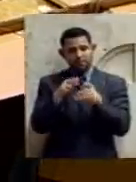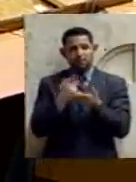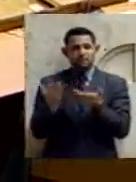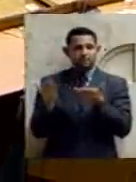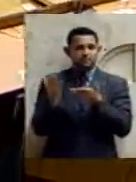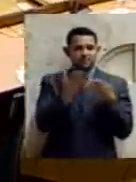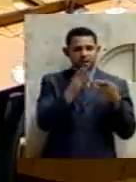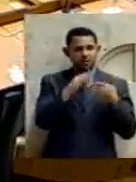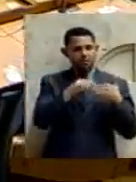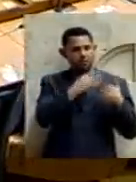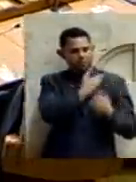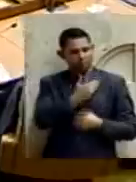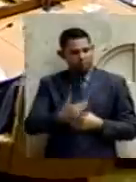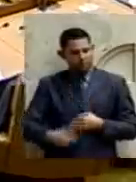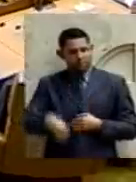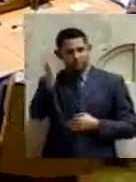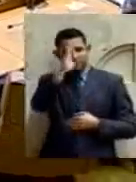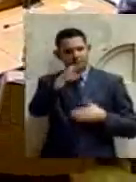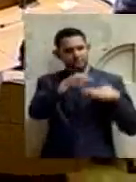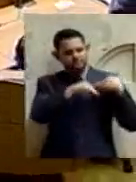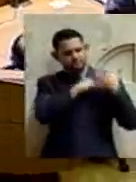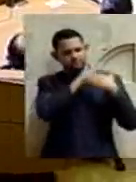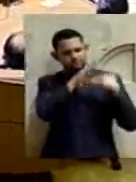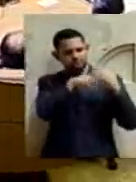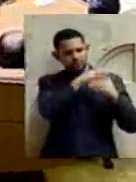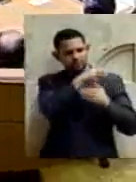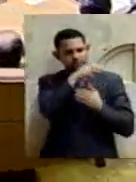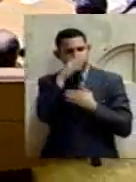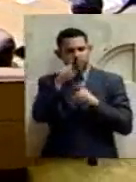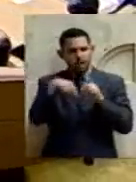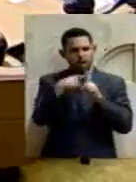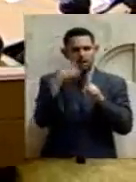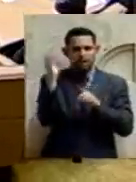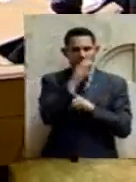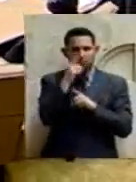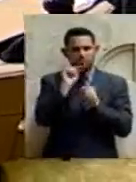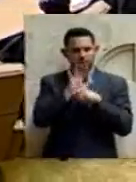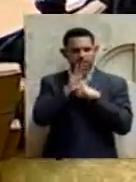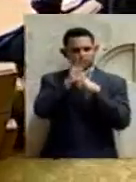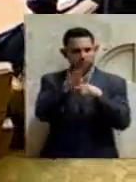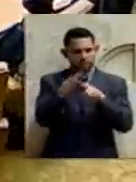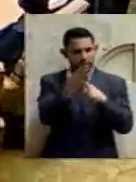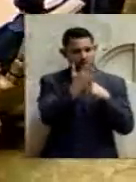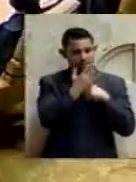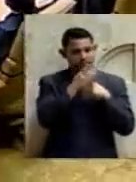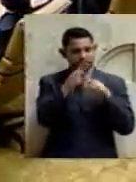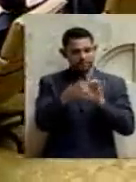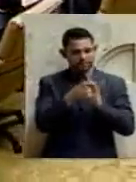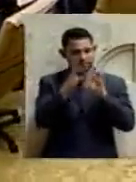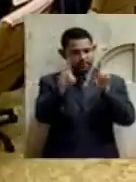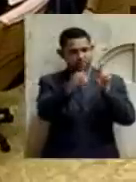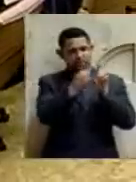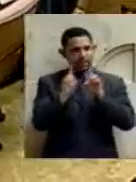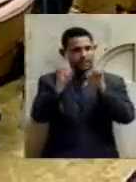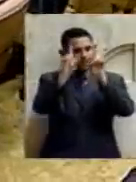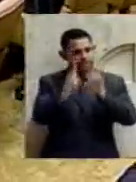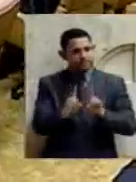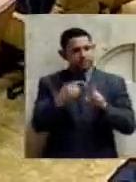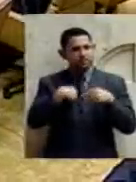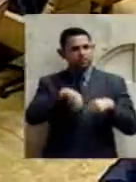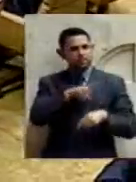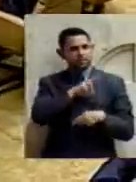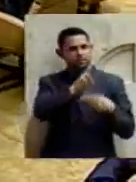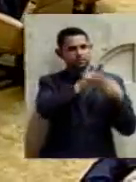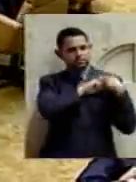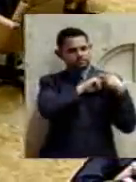país amadureceu politicamente, o que se reflete no fortalecimento da democracia, na valorização da res pública,